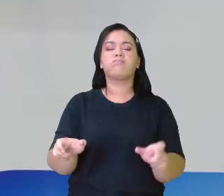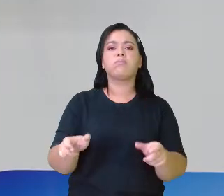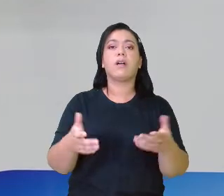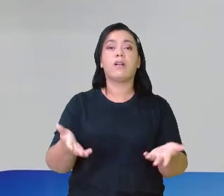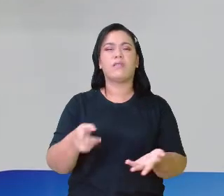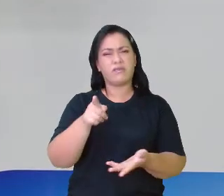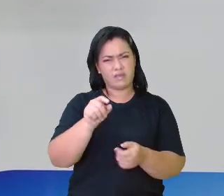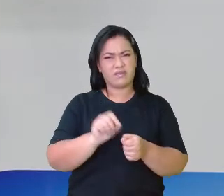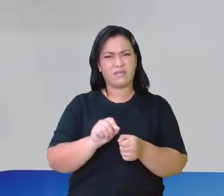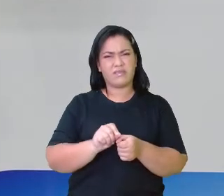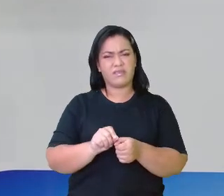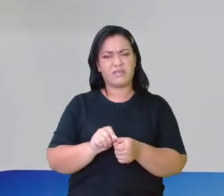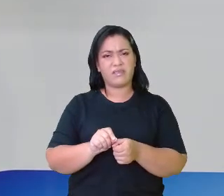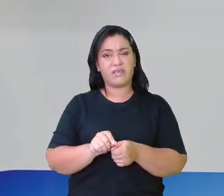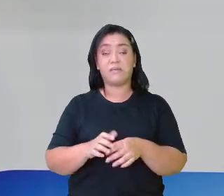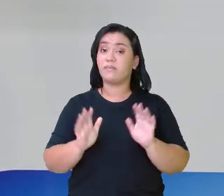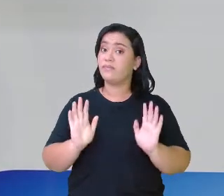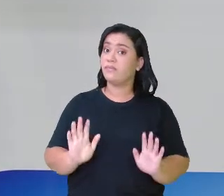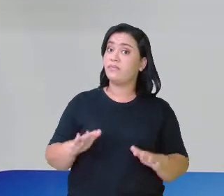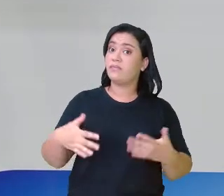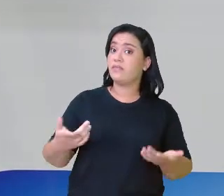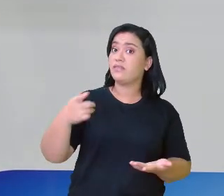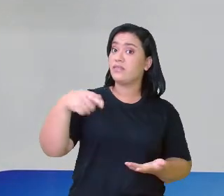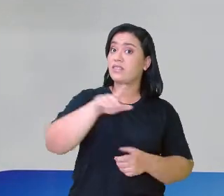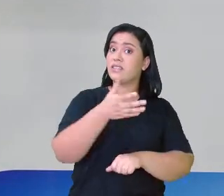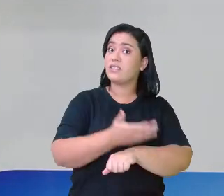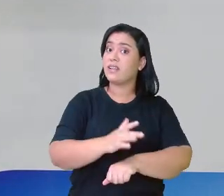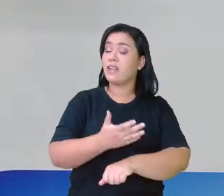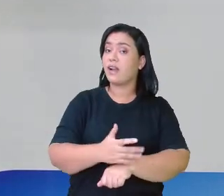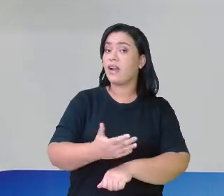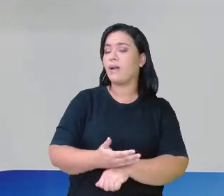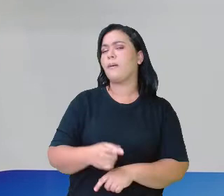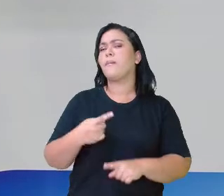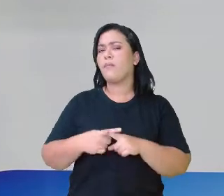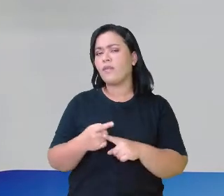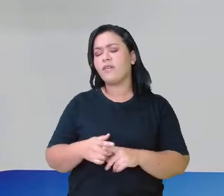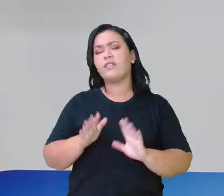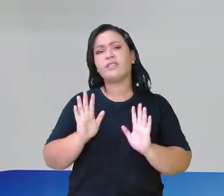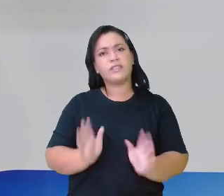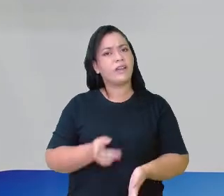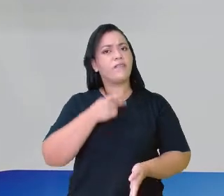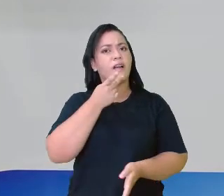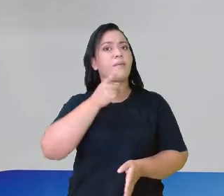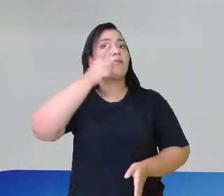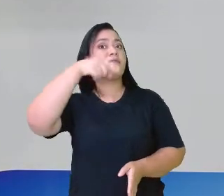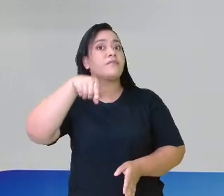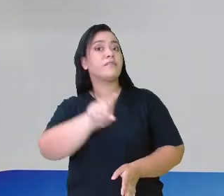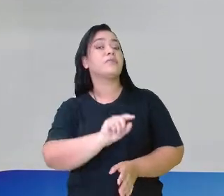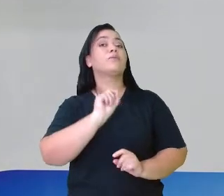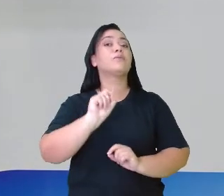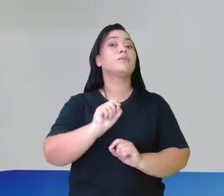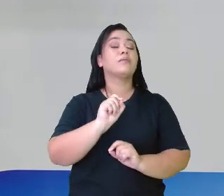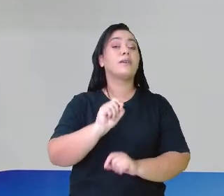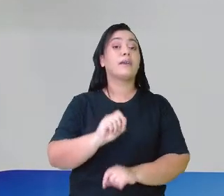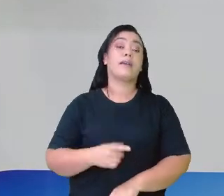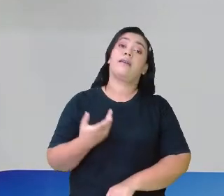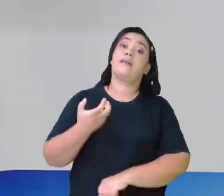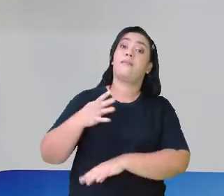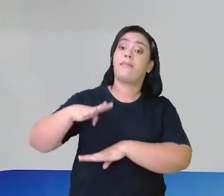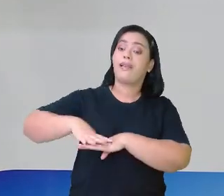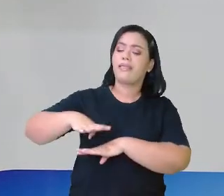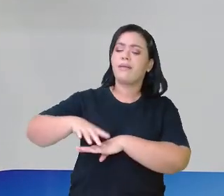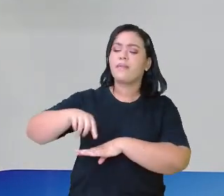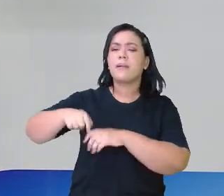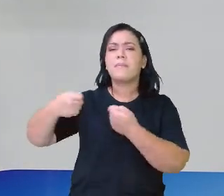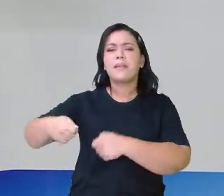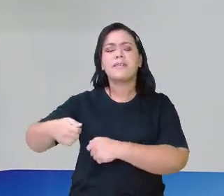vocês fizeram isso? Será que vocês treinaram? Porque eu já falei para vocês que matemática é treino, né, gente? Aí